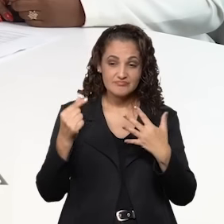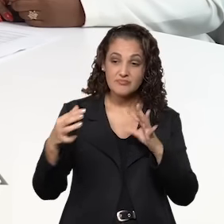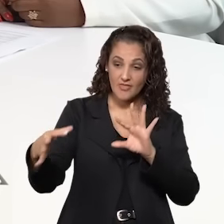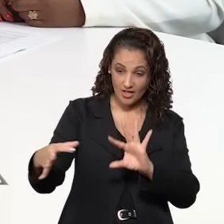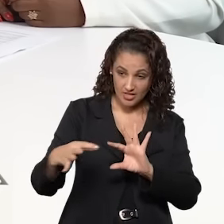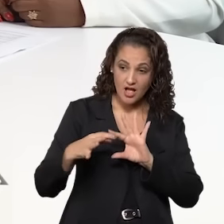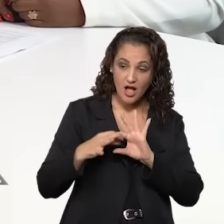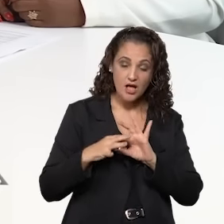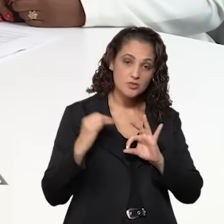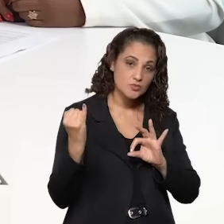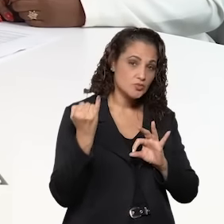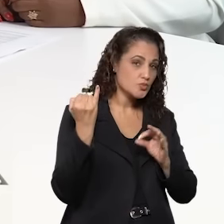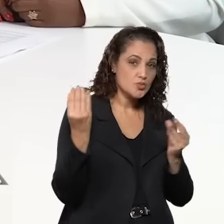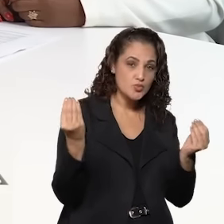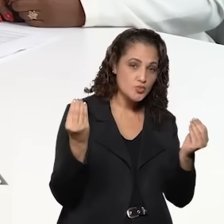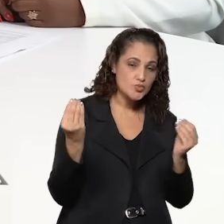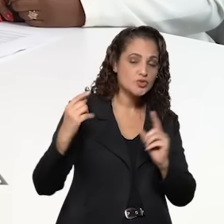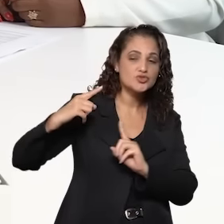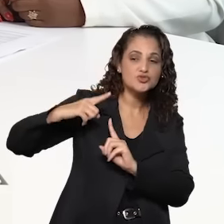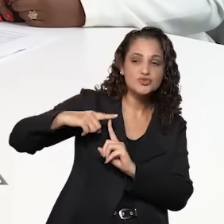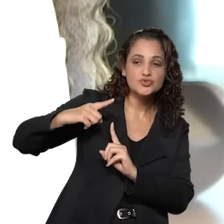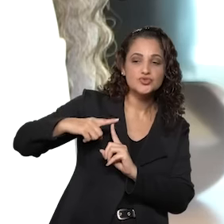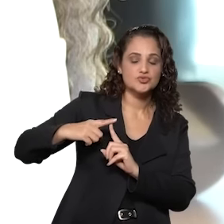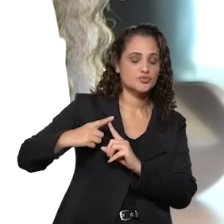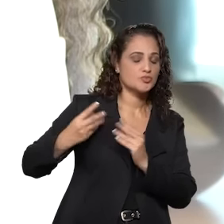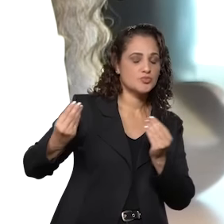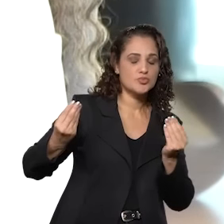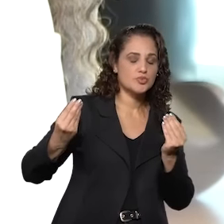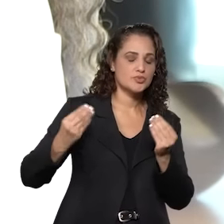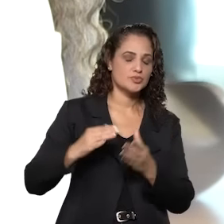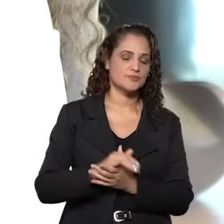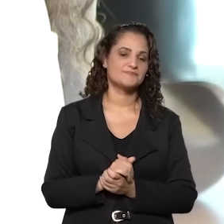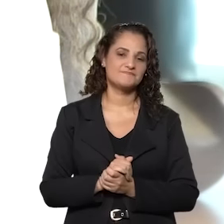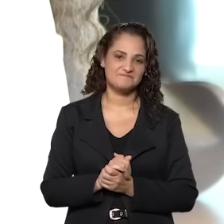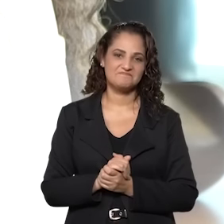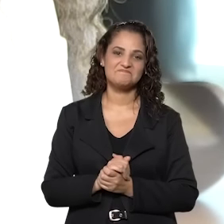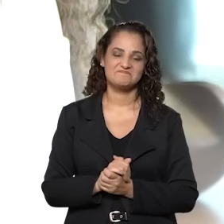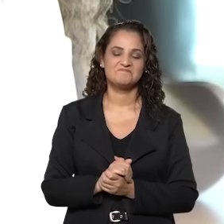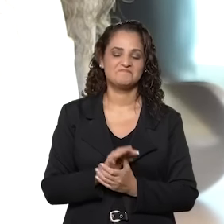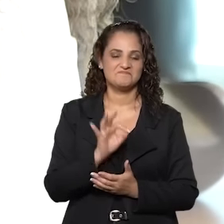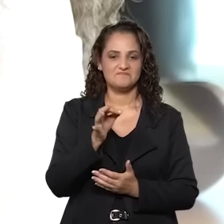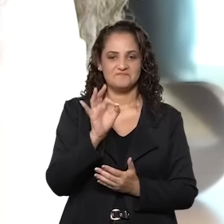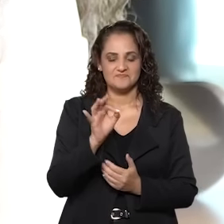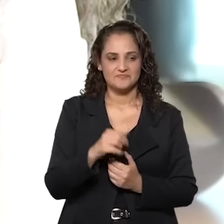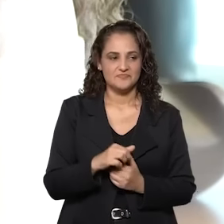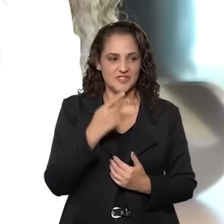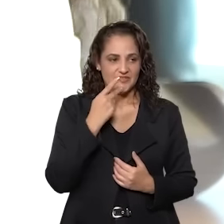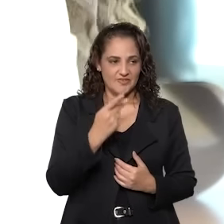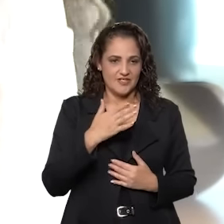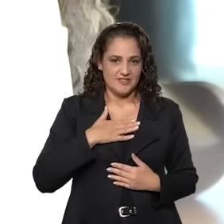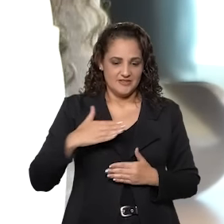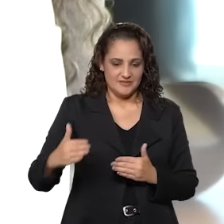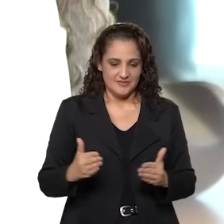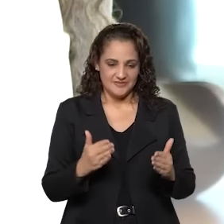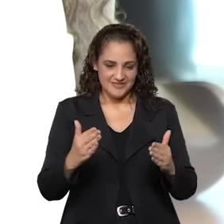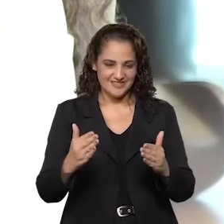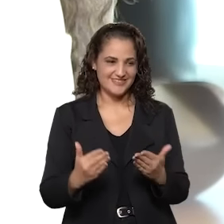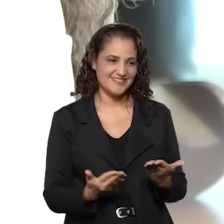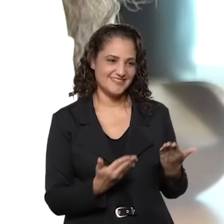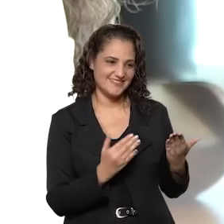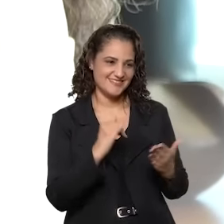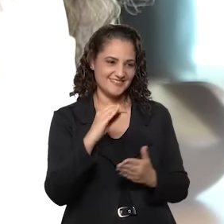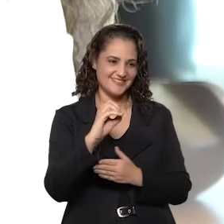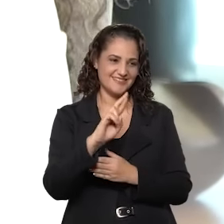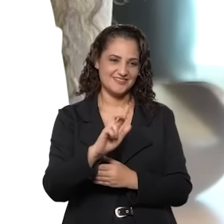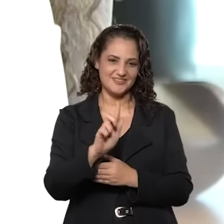hoje muito bem não tem como eu não falar da minha jornada sem falar de Jorgete não tem como assim